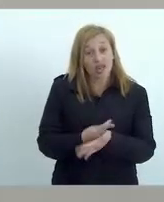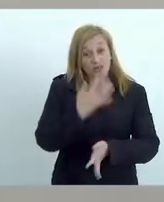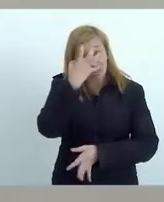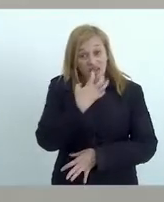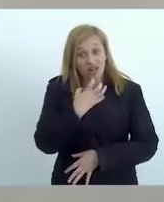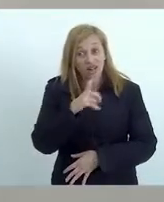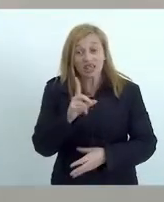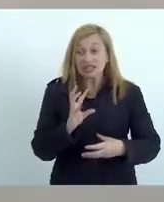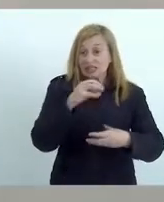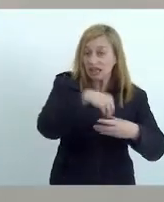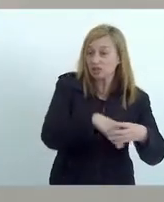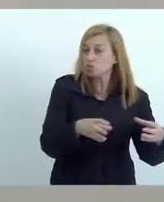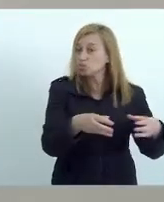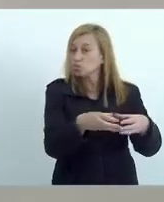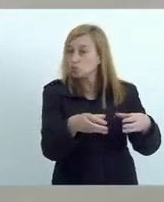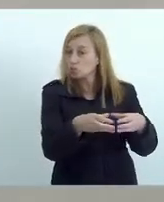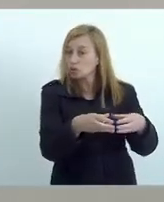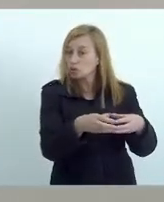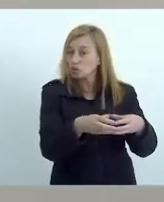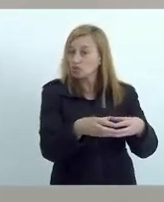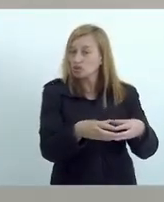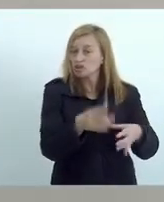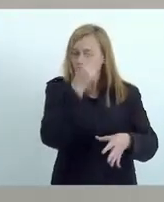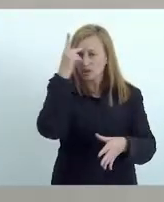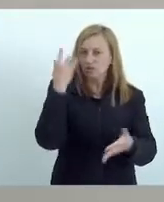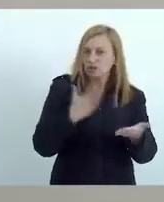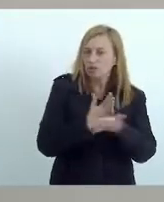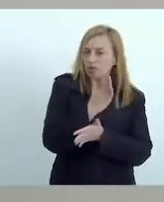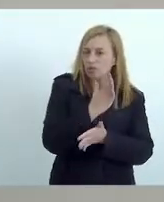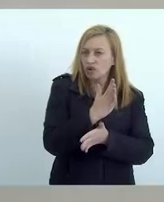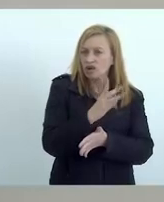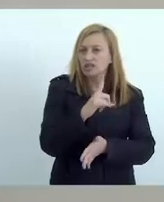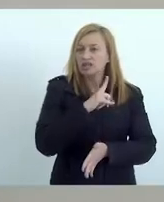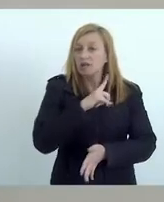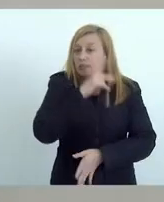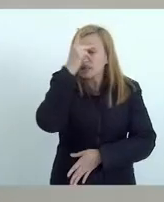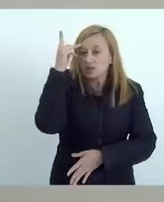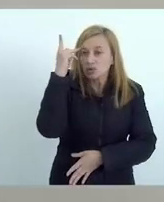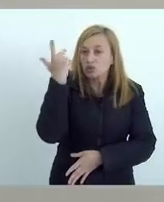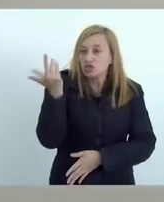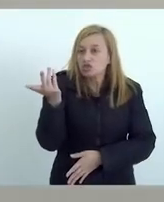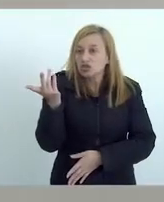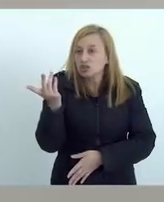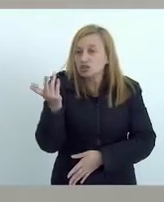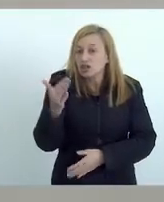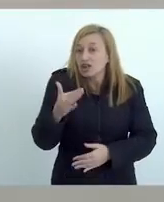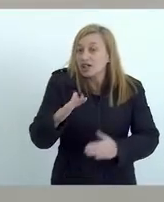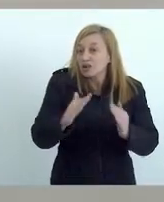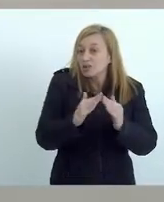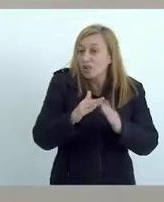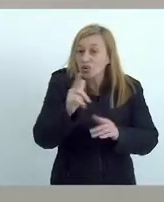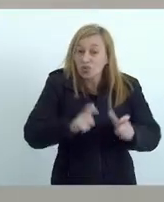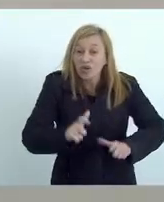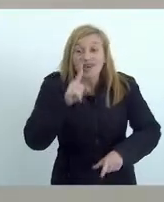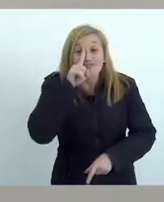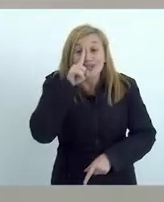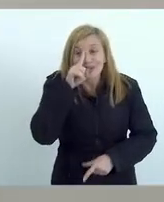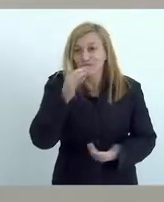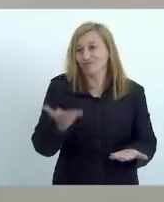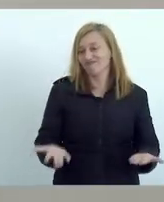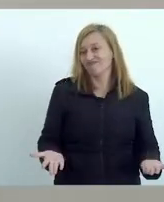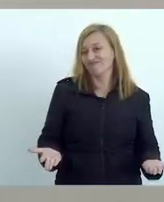dentro desse grupo de candidatos aprovados existe pessoas que moram em área de risco bom